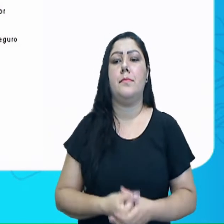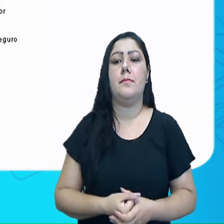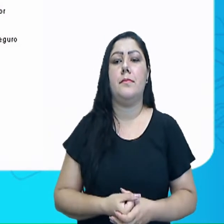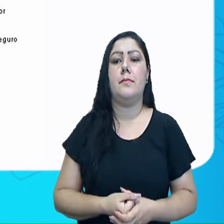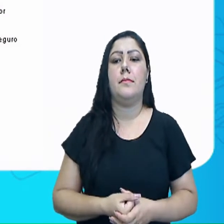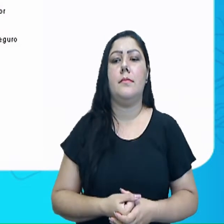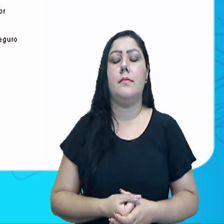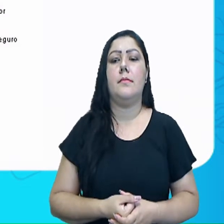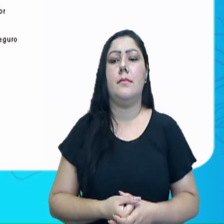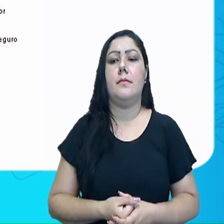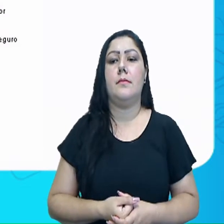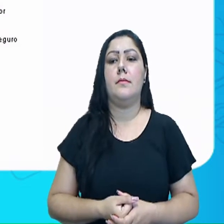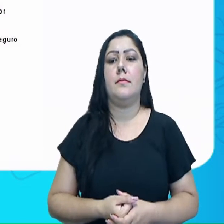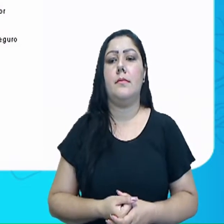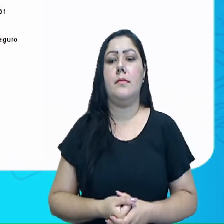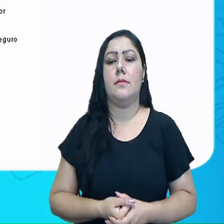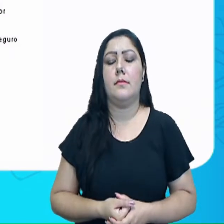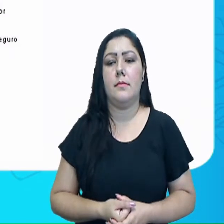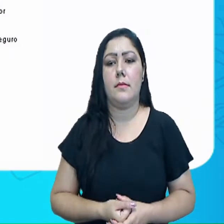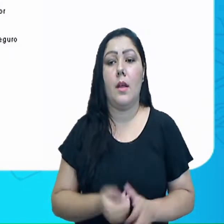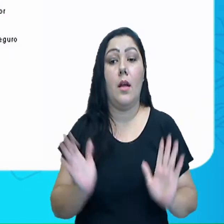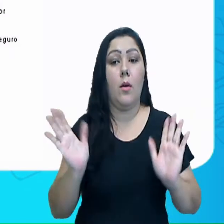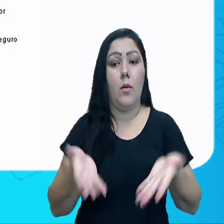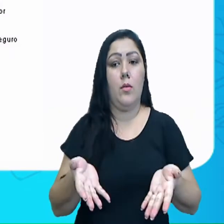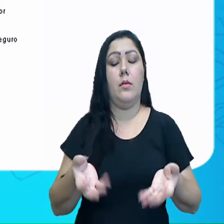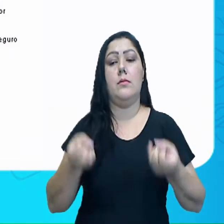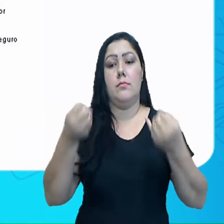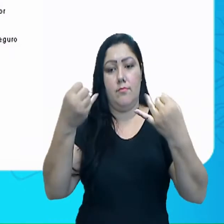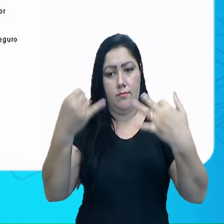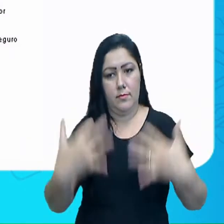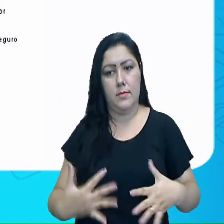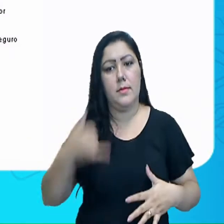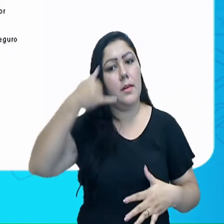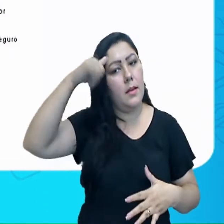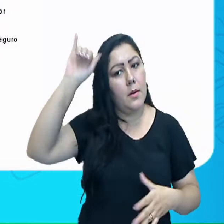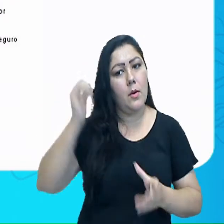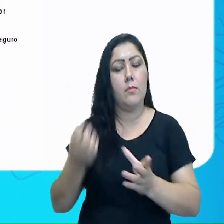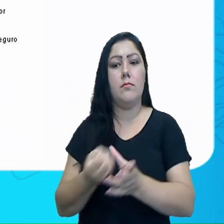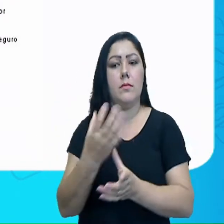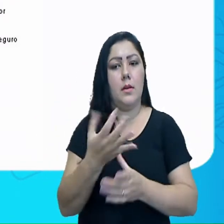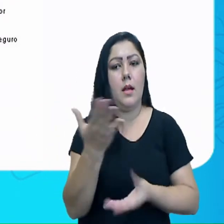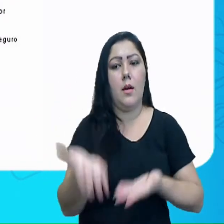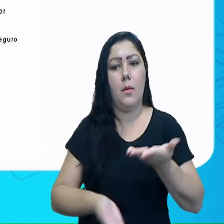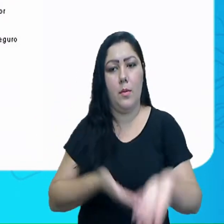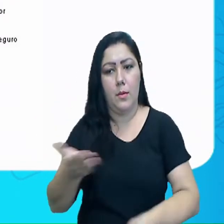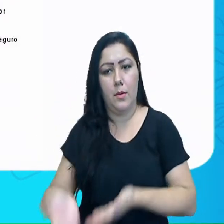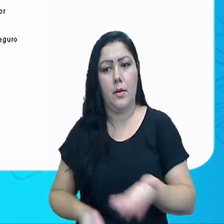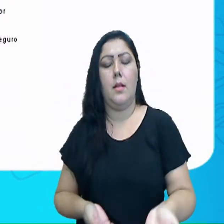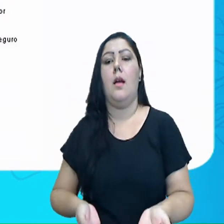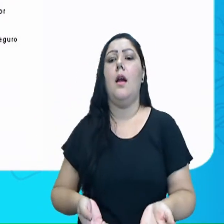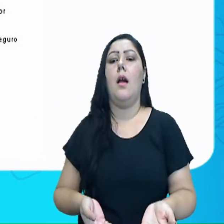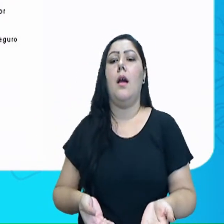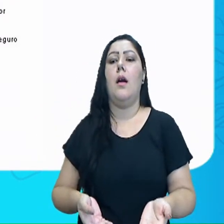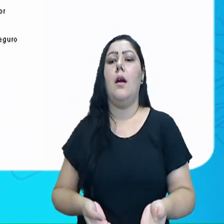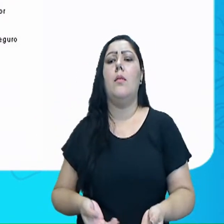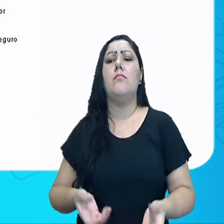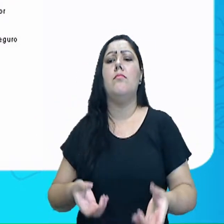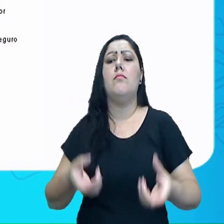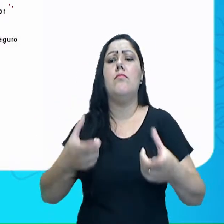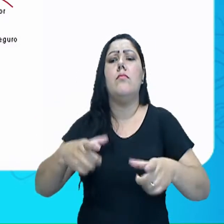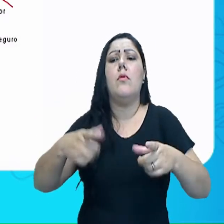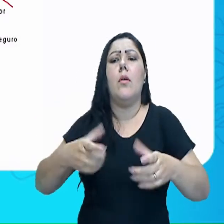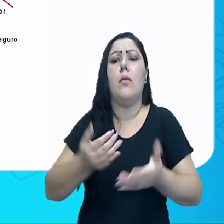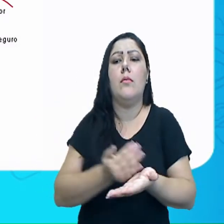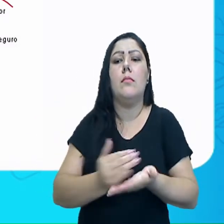vamos falar da pecuária, de onde surgiu para onde se expandiu. Então, o surgimento dela,